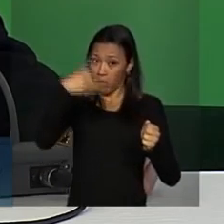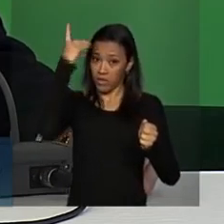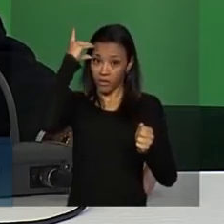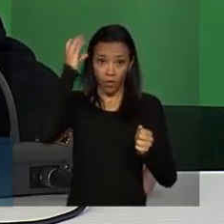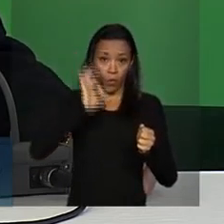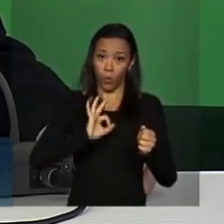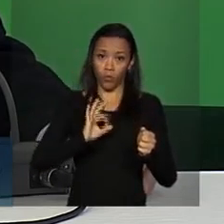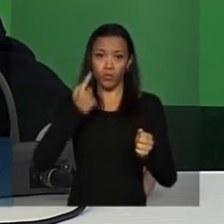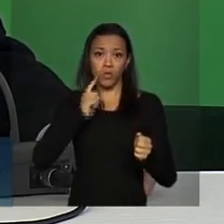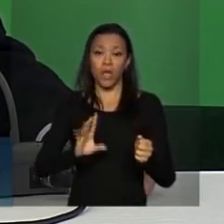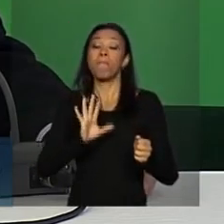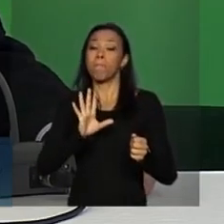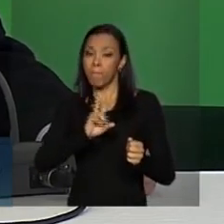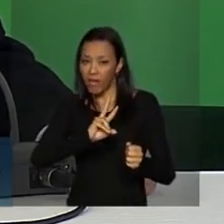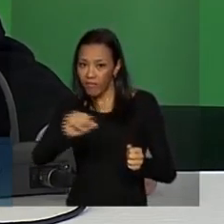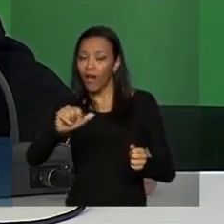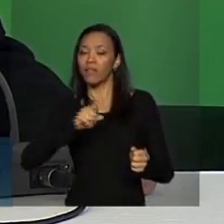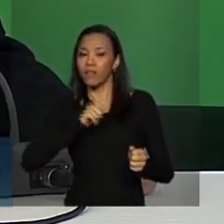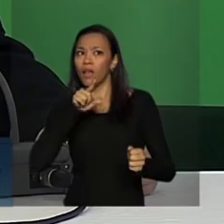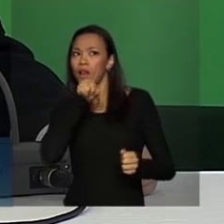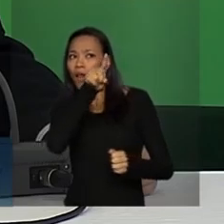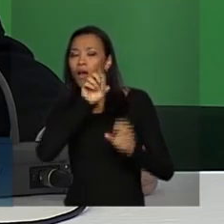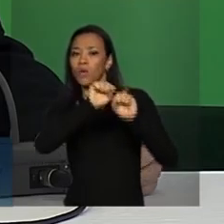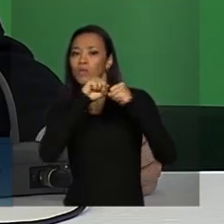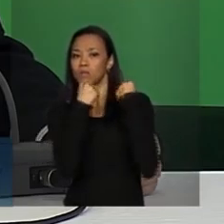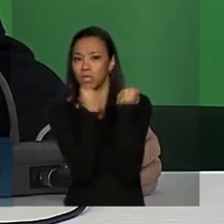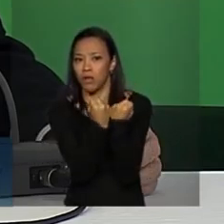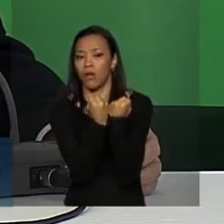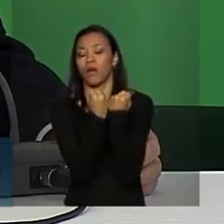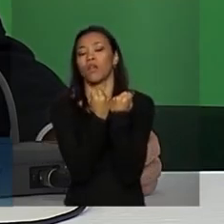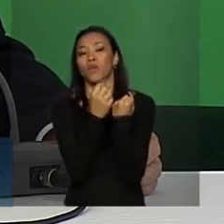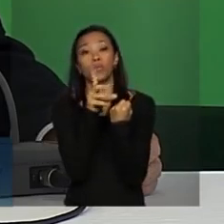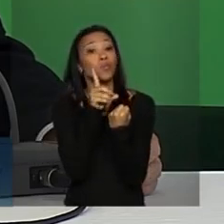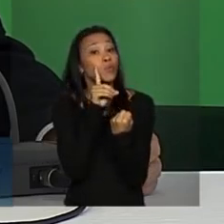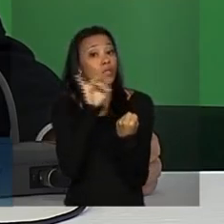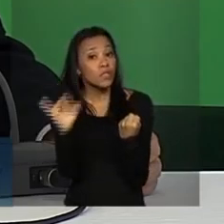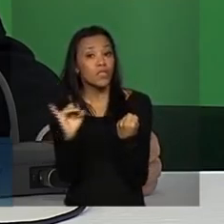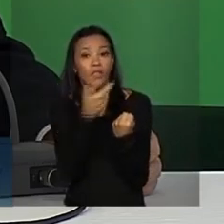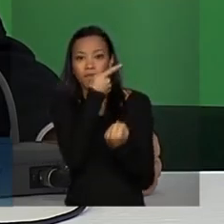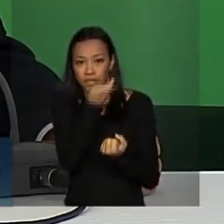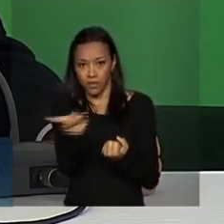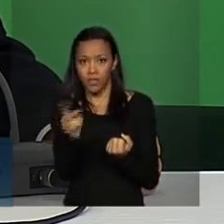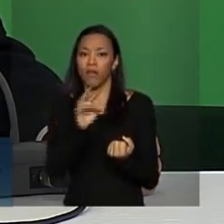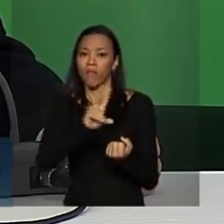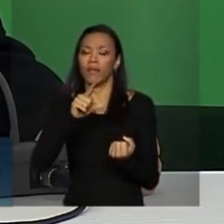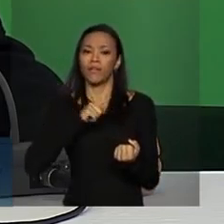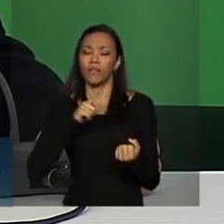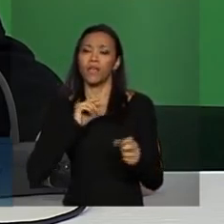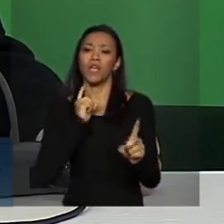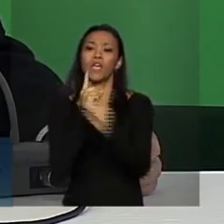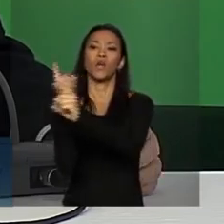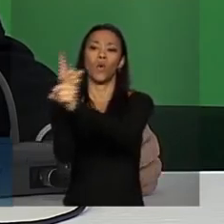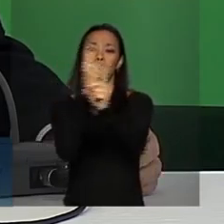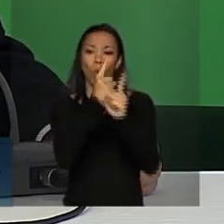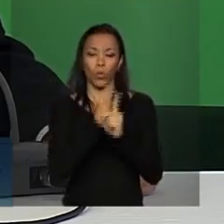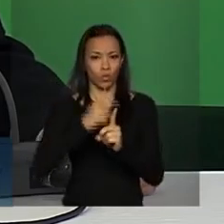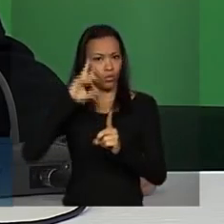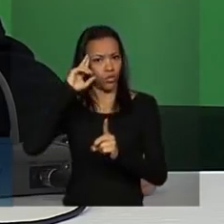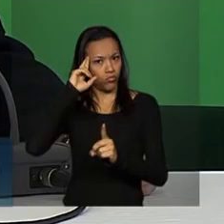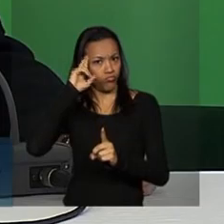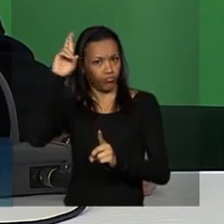um seminário empresarial programado para o dia da visita, haverá um encontro de empresários brasileiros com